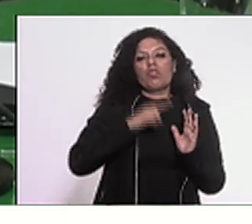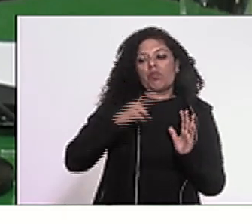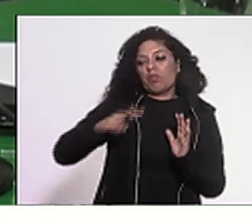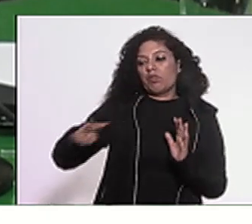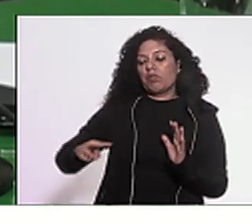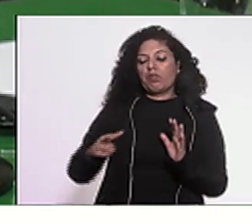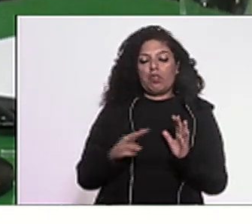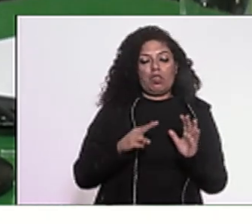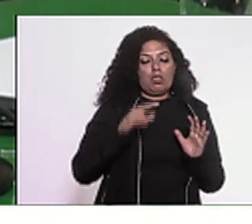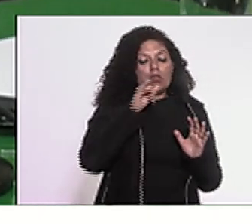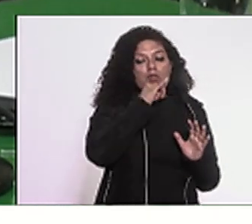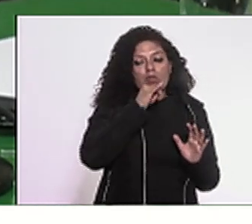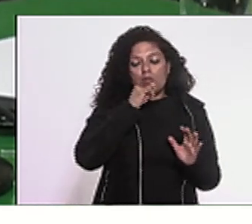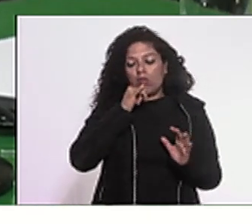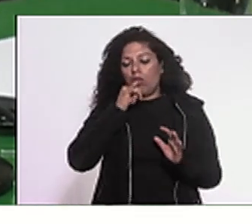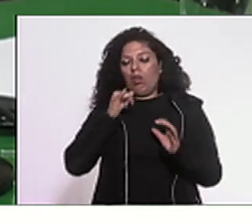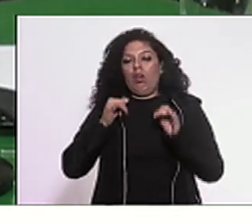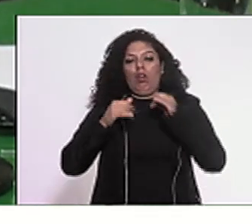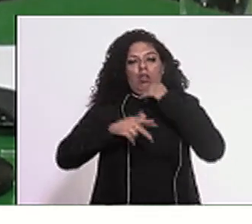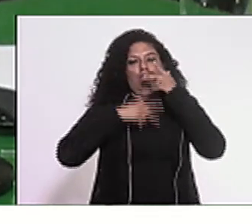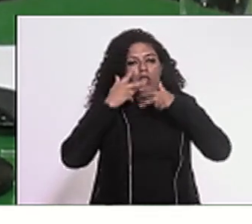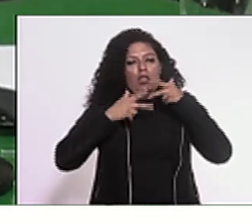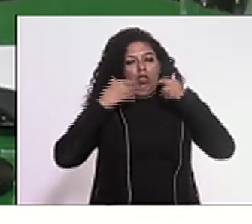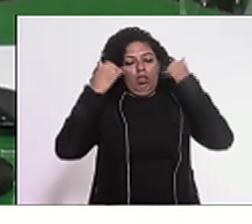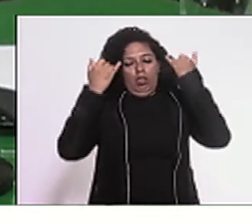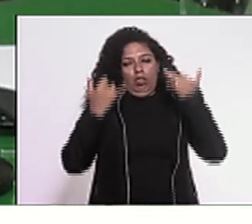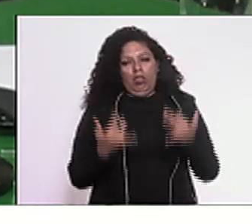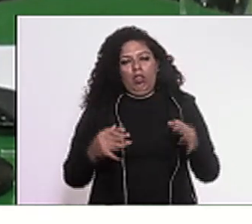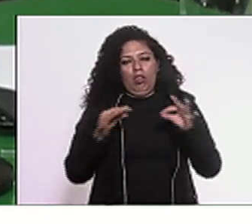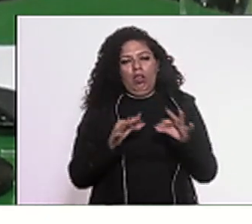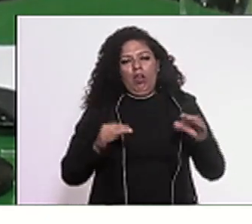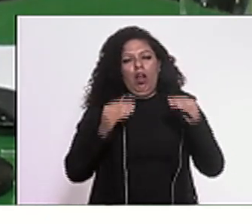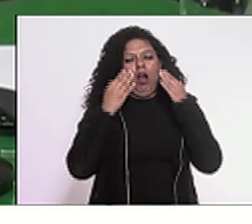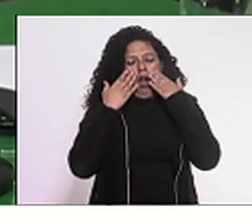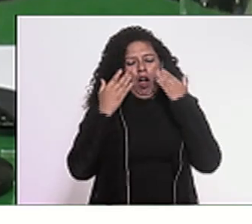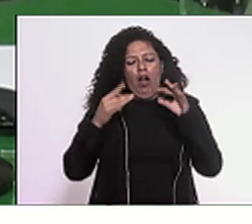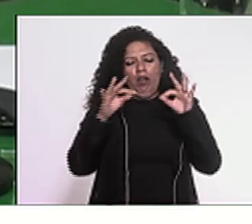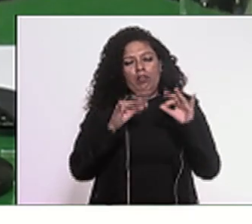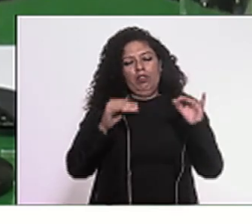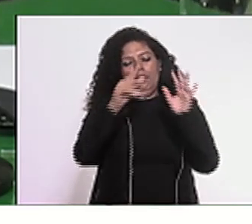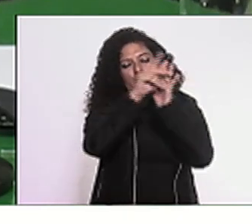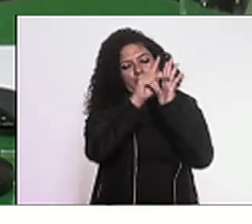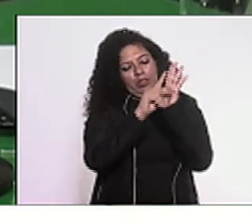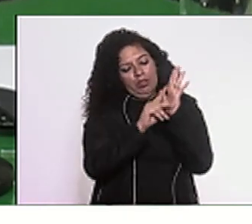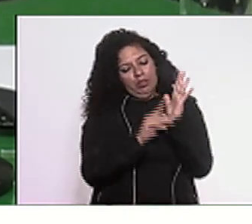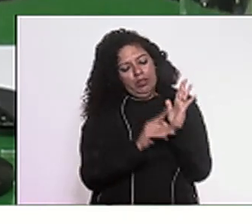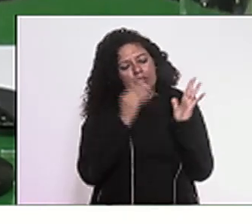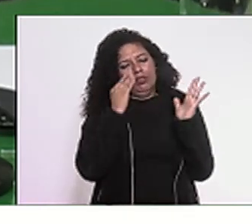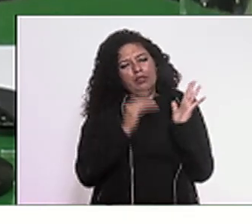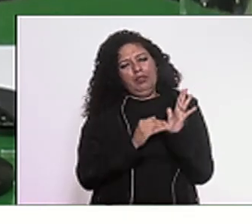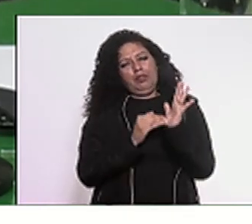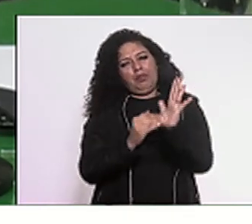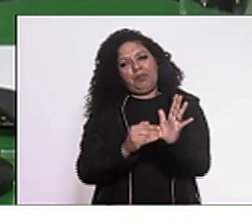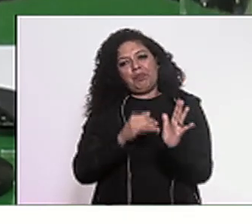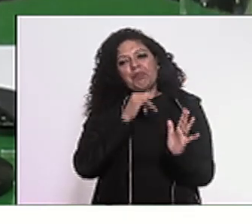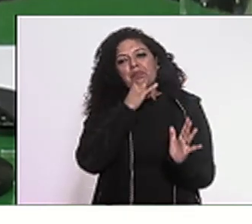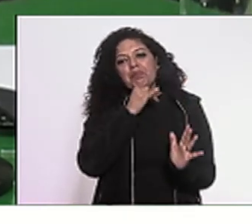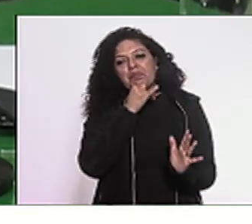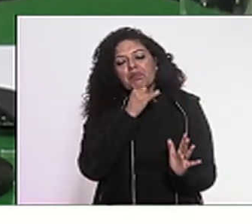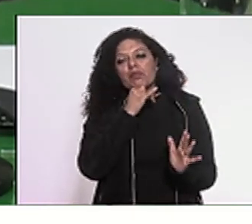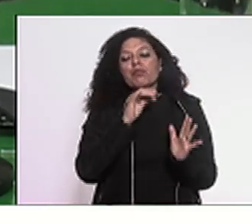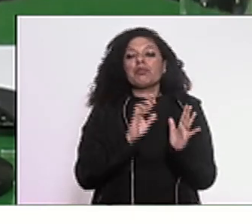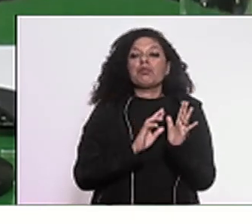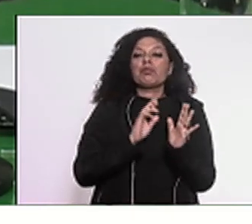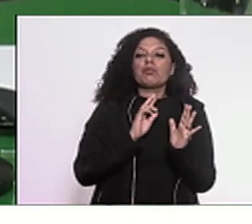menos discricionários, né? Deixando as coisas mais protocolares, os exemplos. Respondendo a